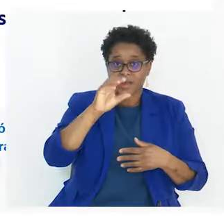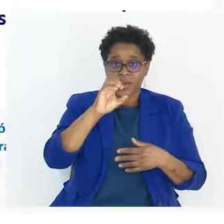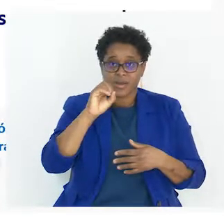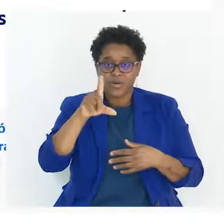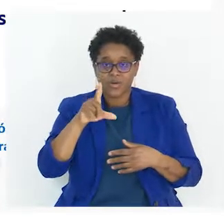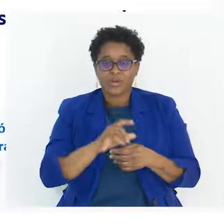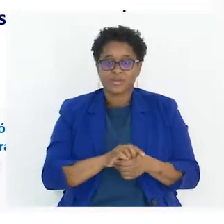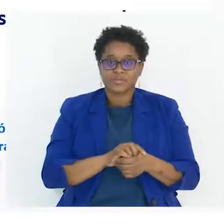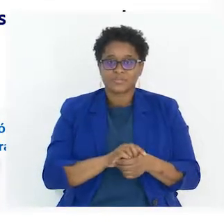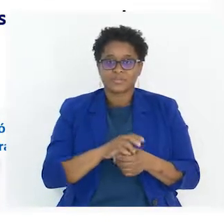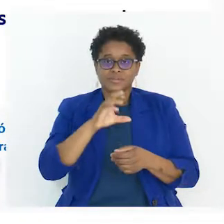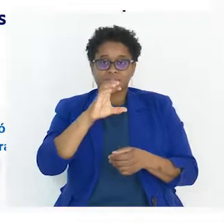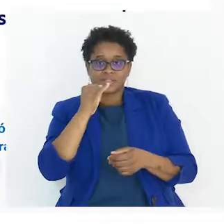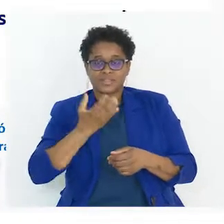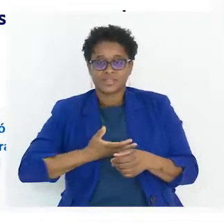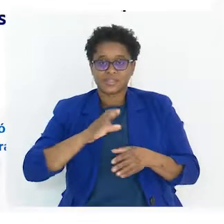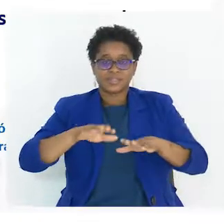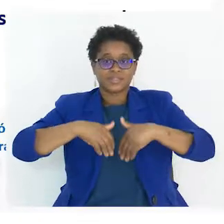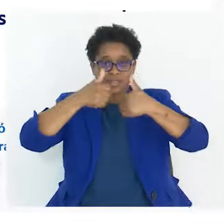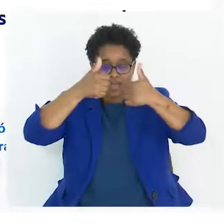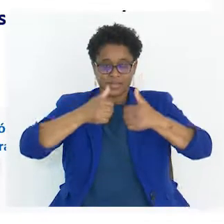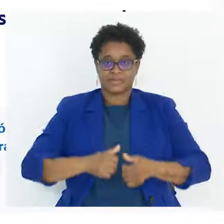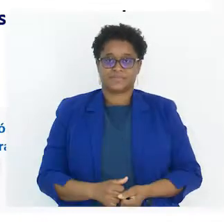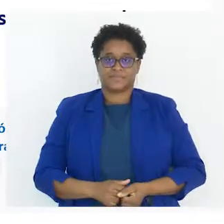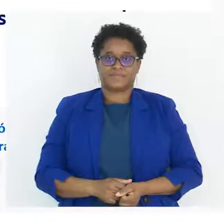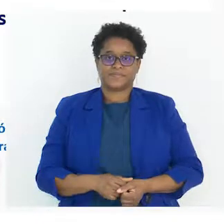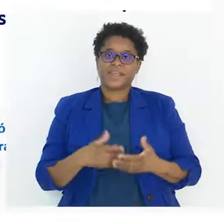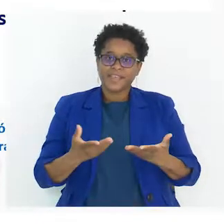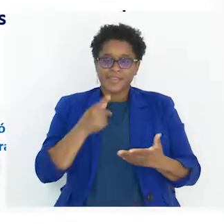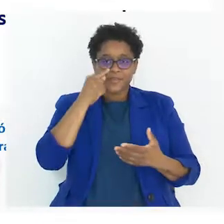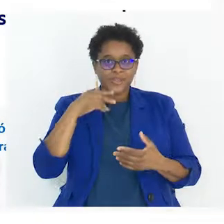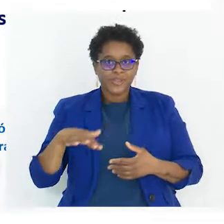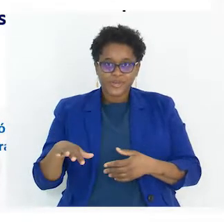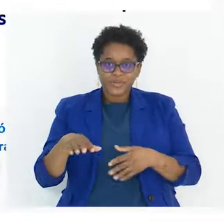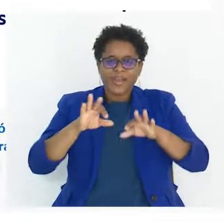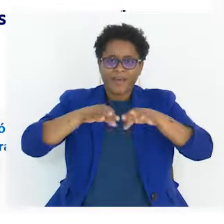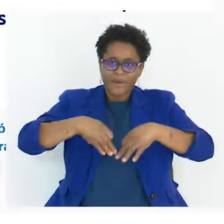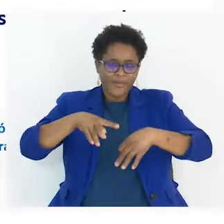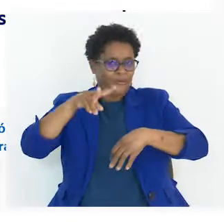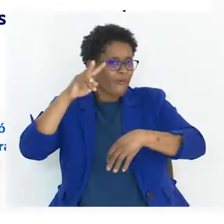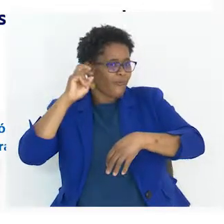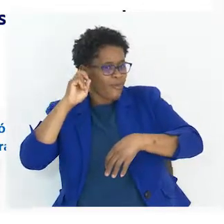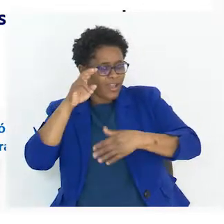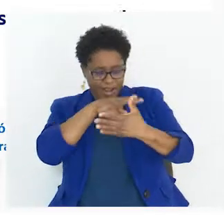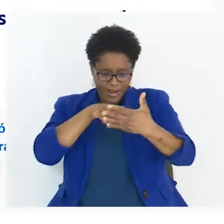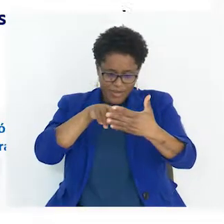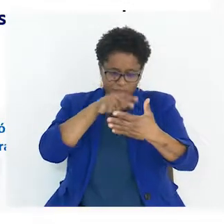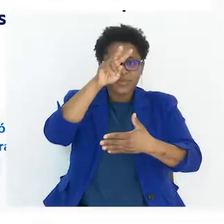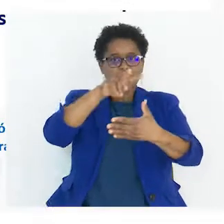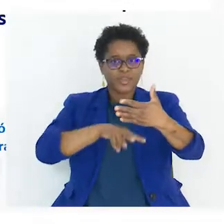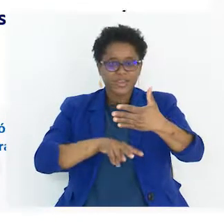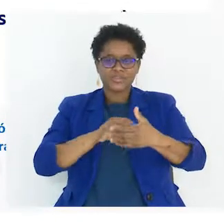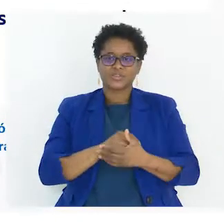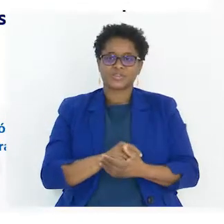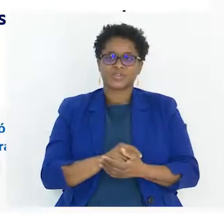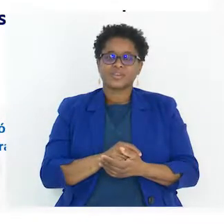um caracol citadino. E aí, meninos? Acabaram de ouvir a leitura do